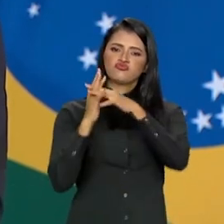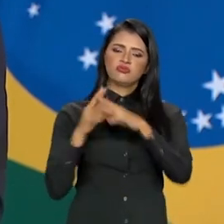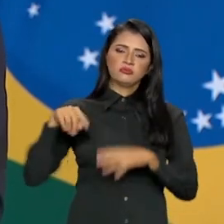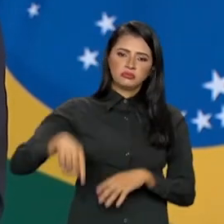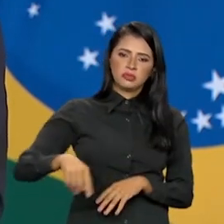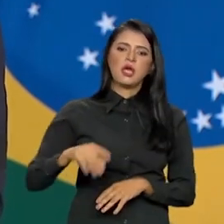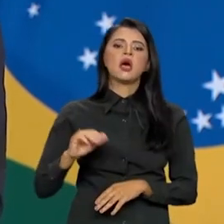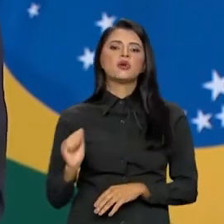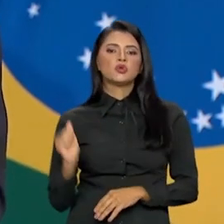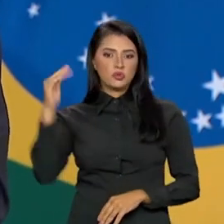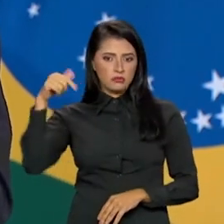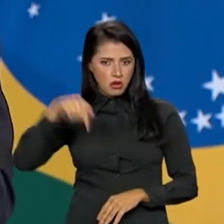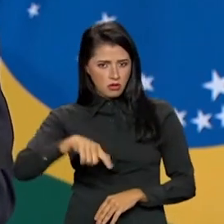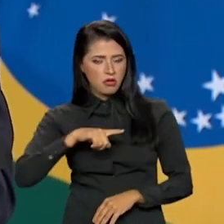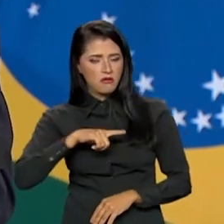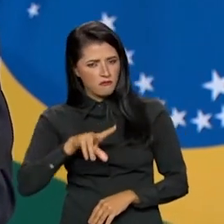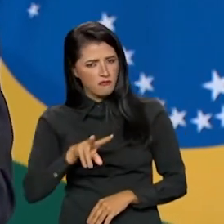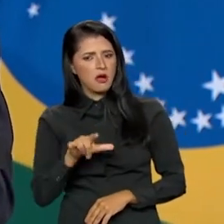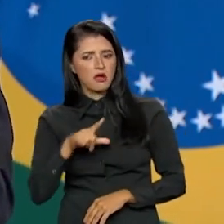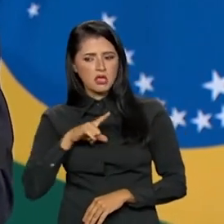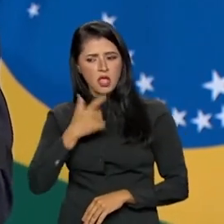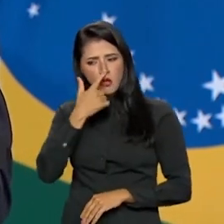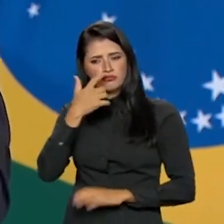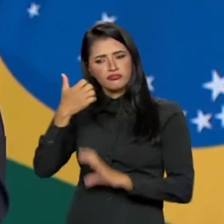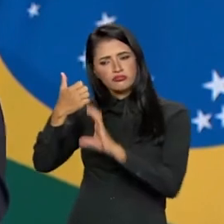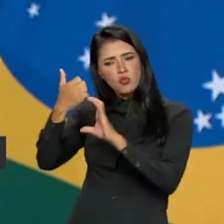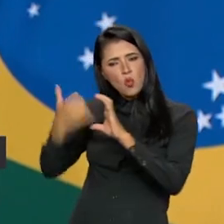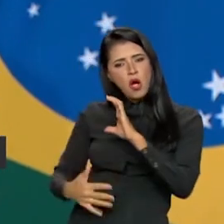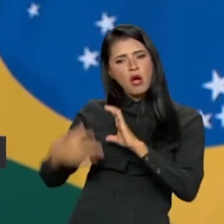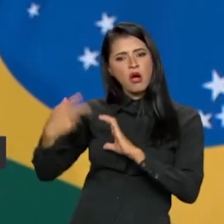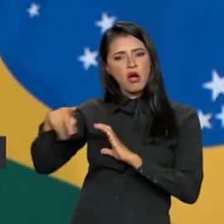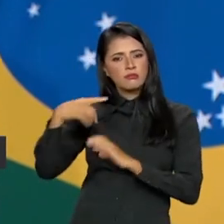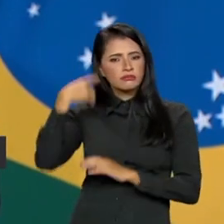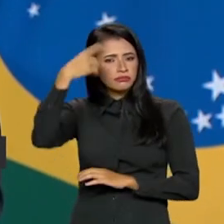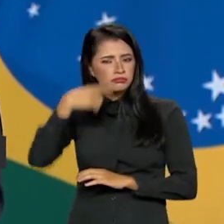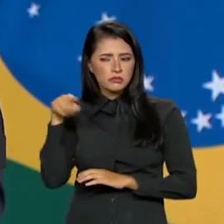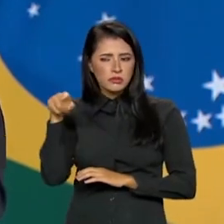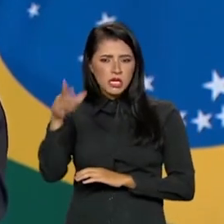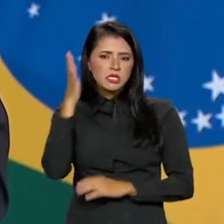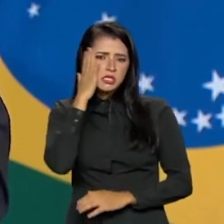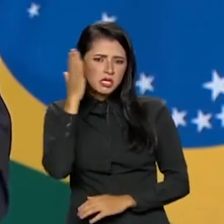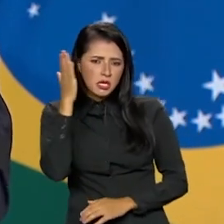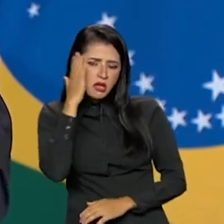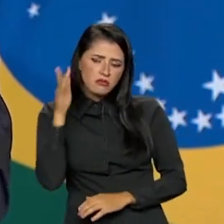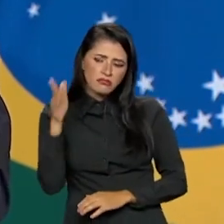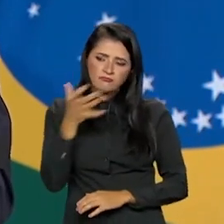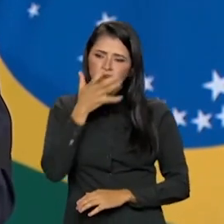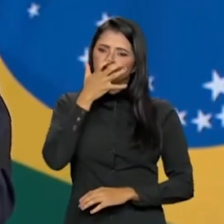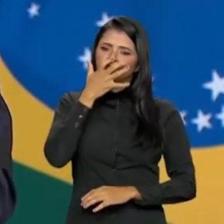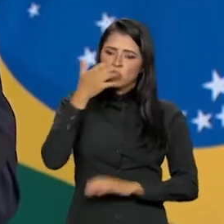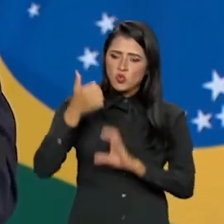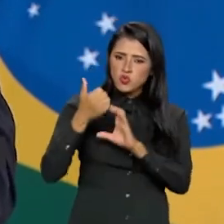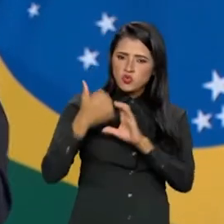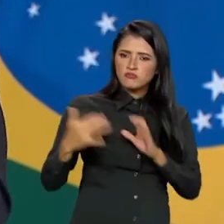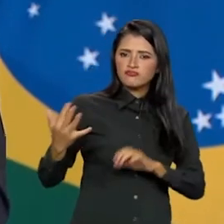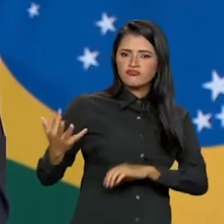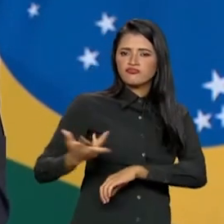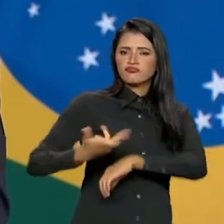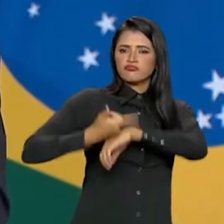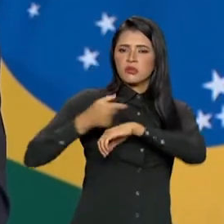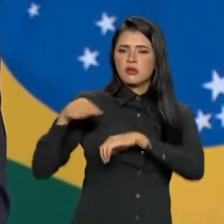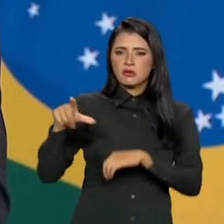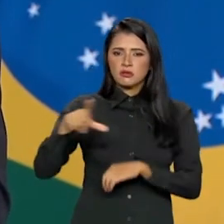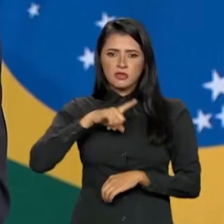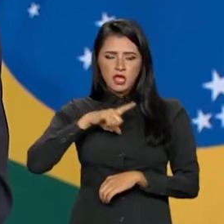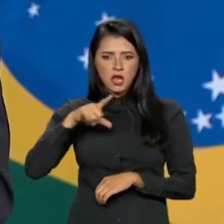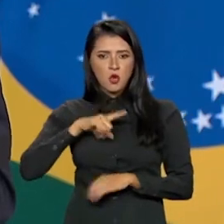país. Eu conheço as qualidades como advogado, conheço a qualidade dele como chefe de